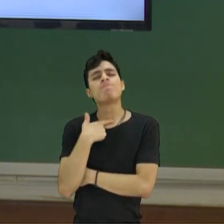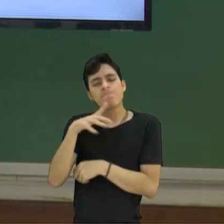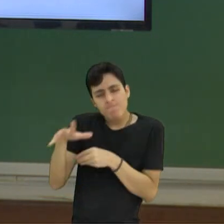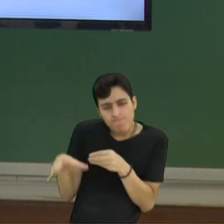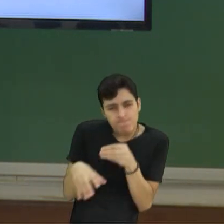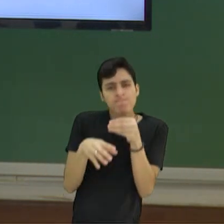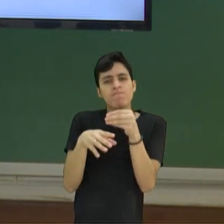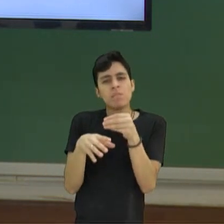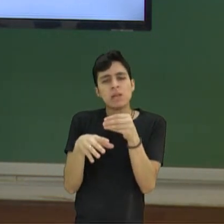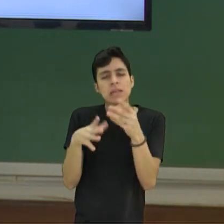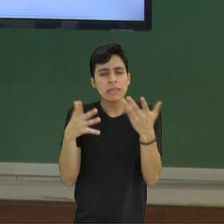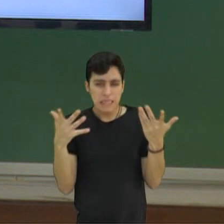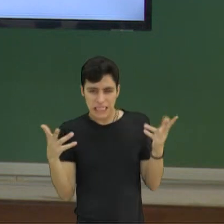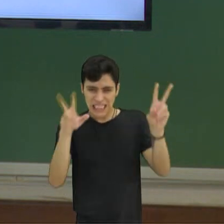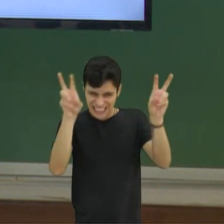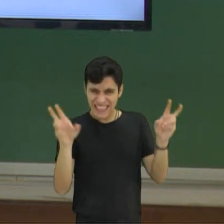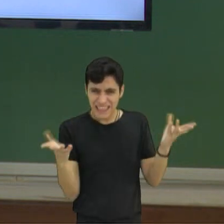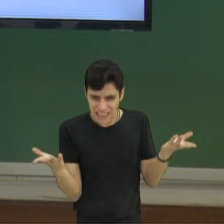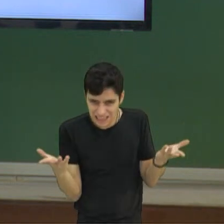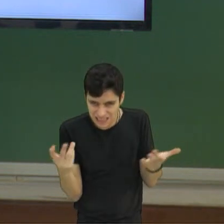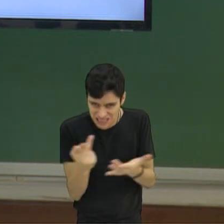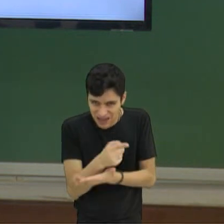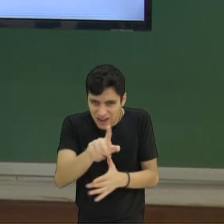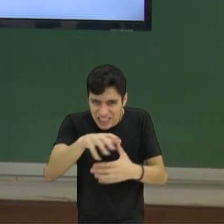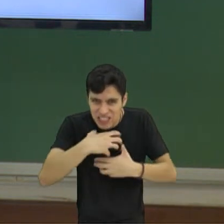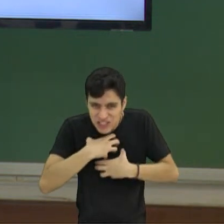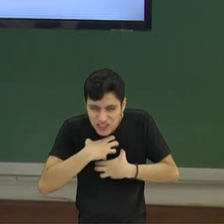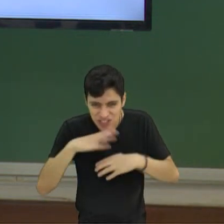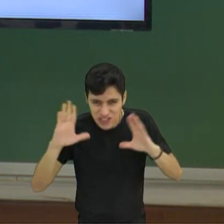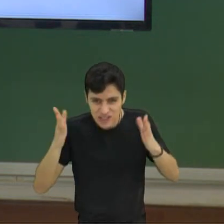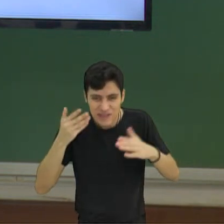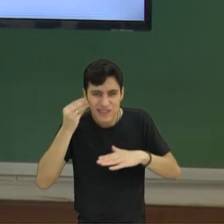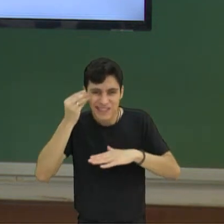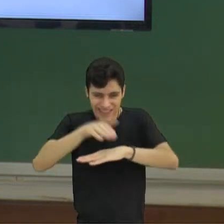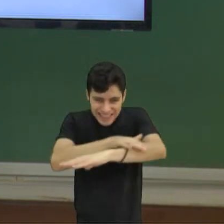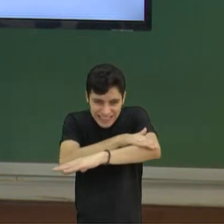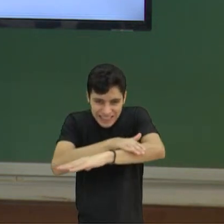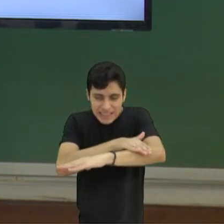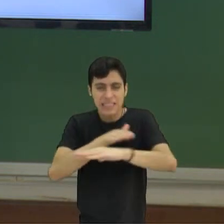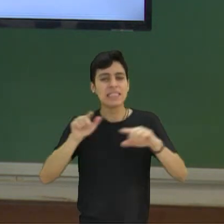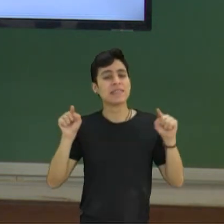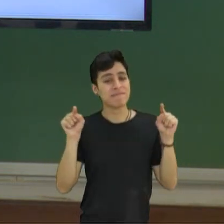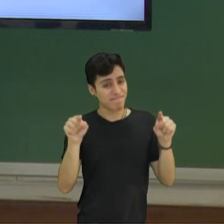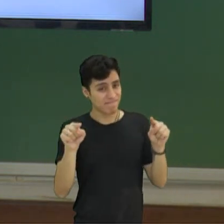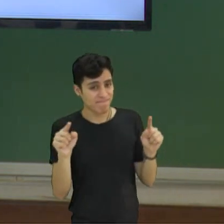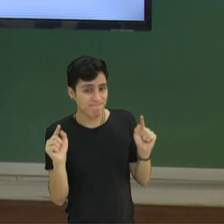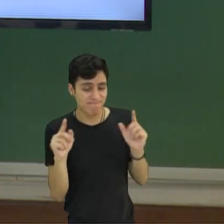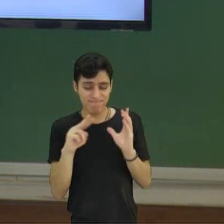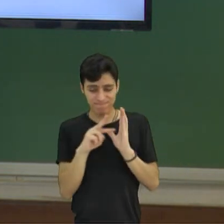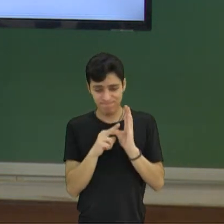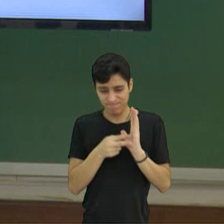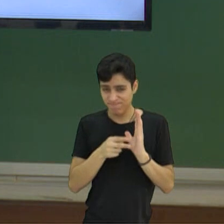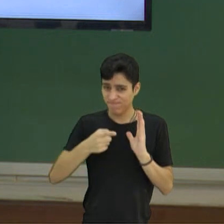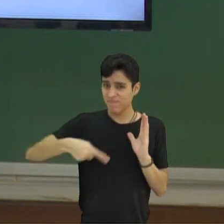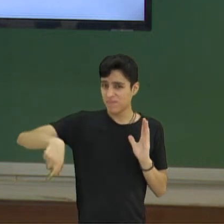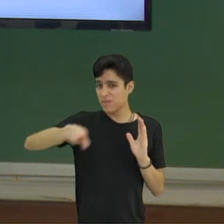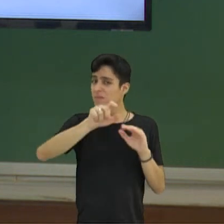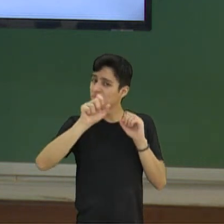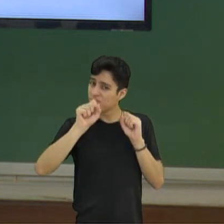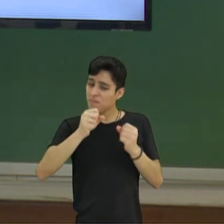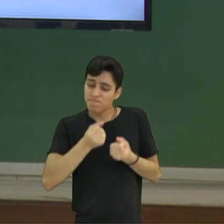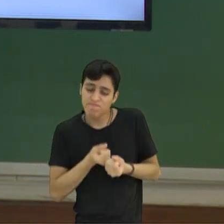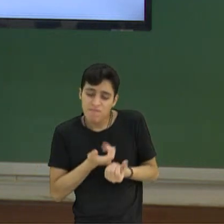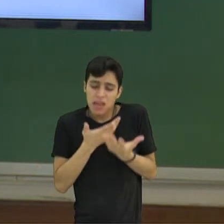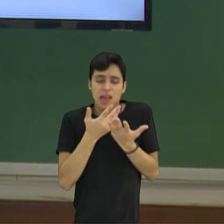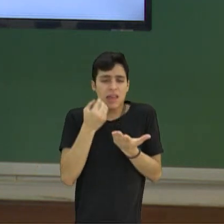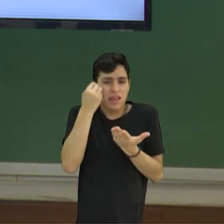uma opinião sobre o assunto que estava sendo tratado? Teve essa experiência? Então, é possível você expressar essa